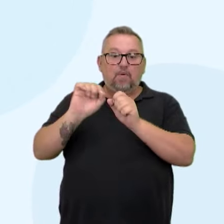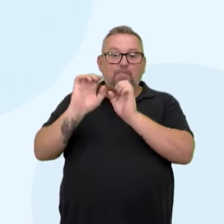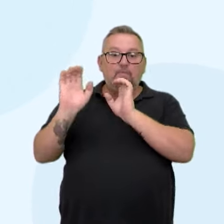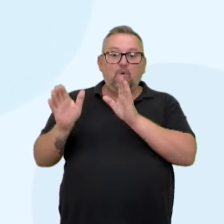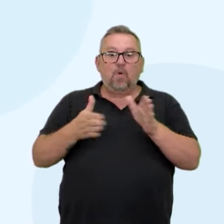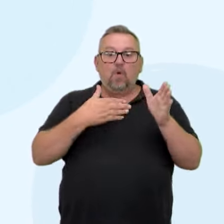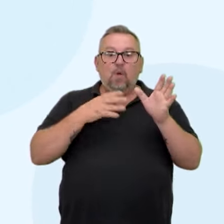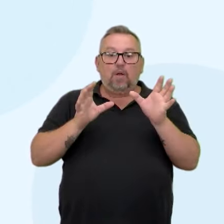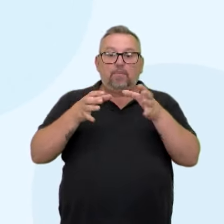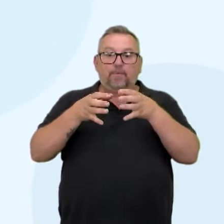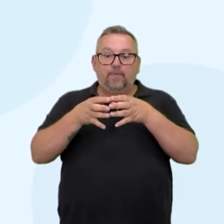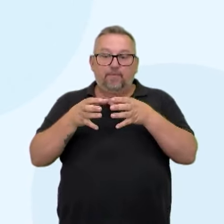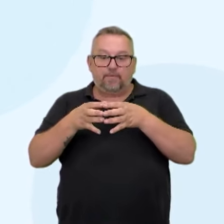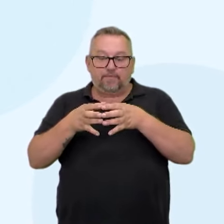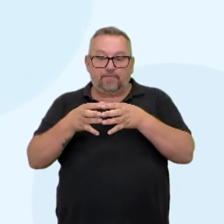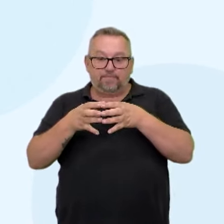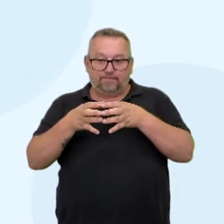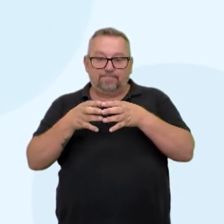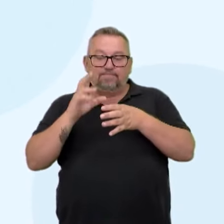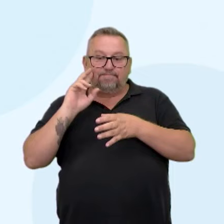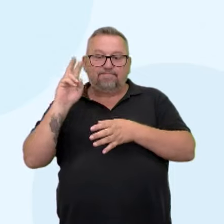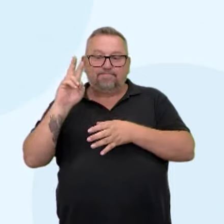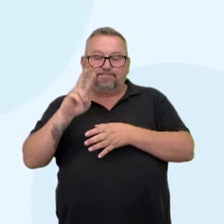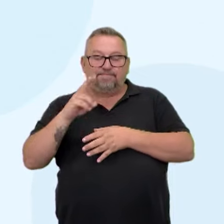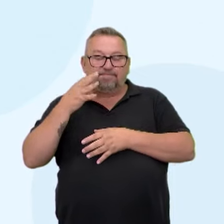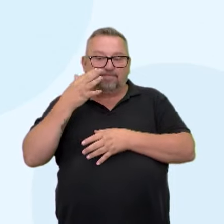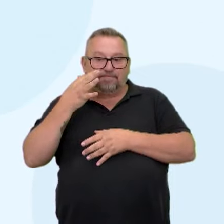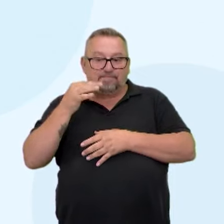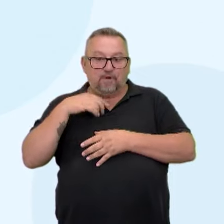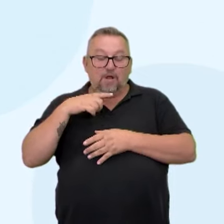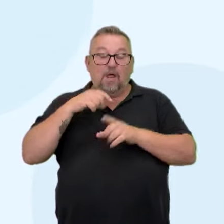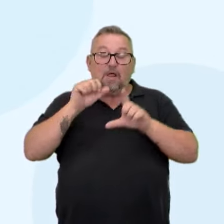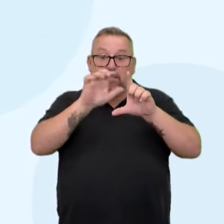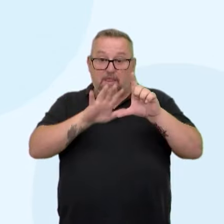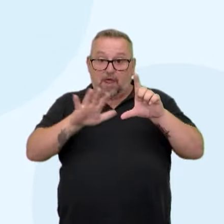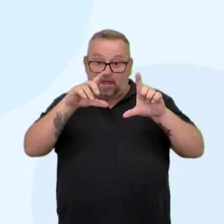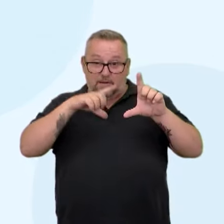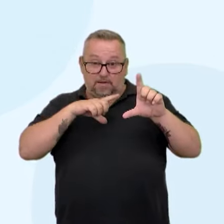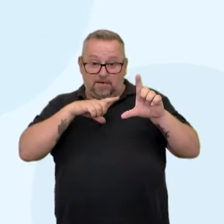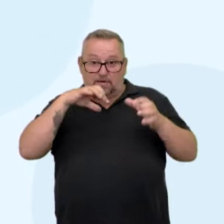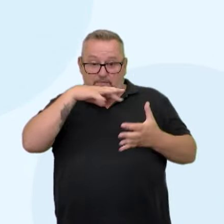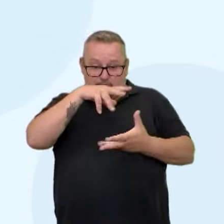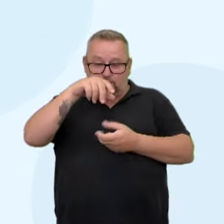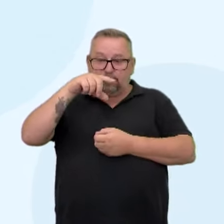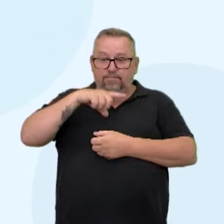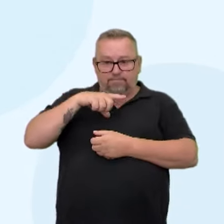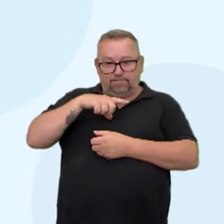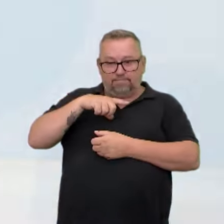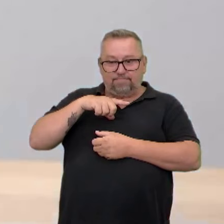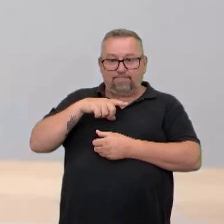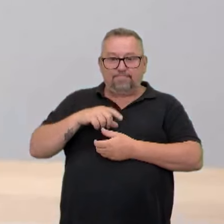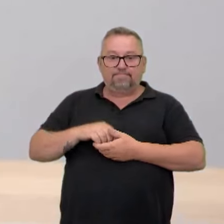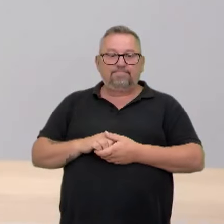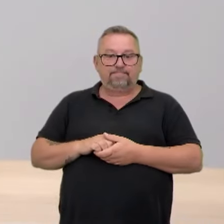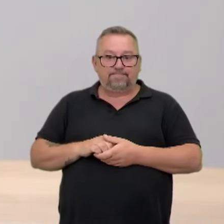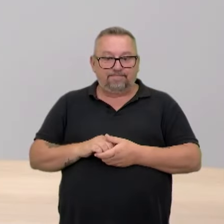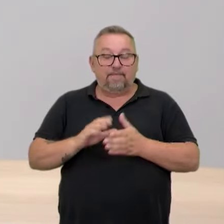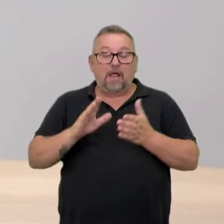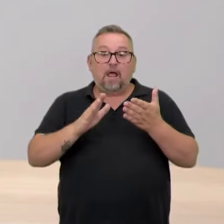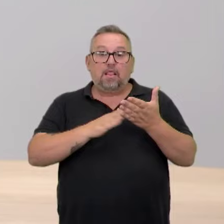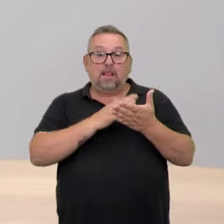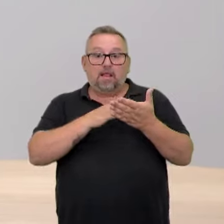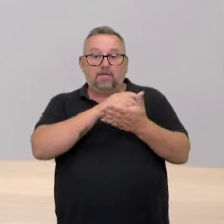produção colaborativa do Observatório Tá na Mídia, Tá no Mundo. Esse registramos é muito do estudante,